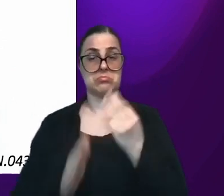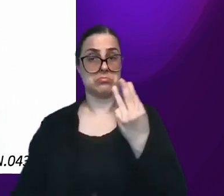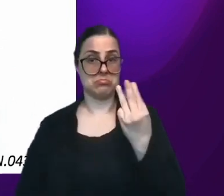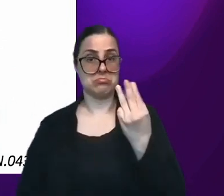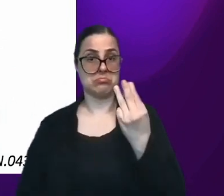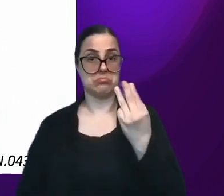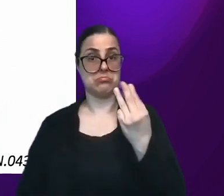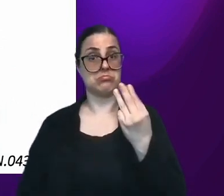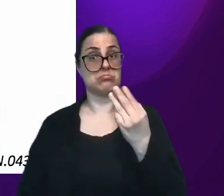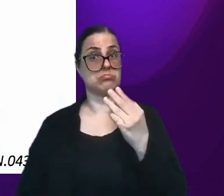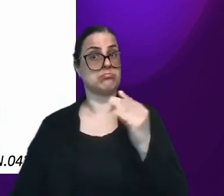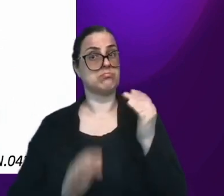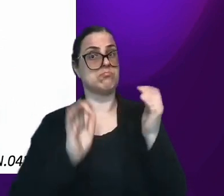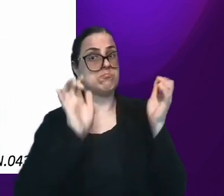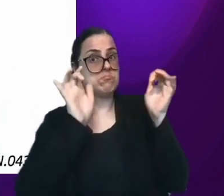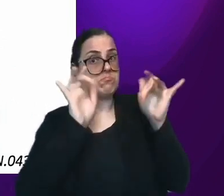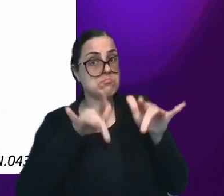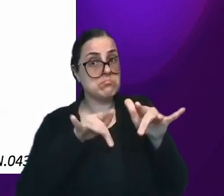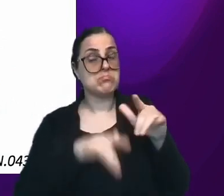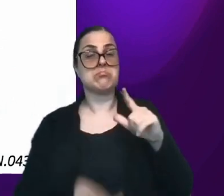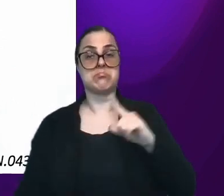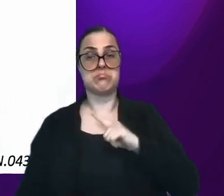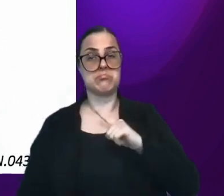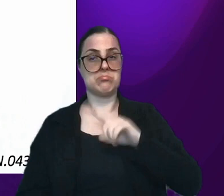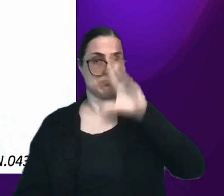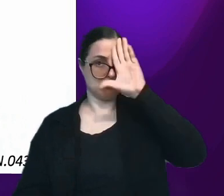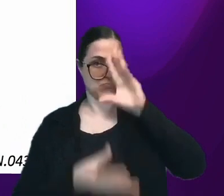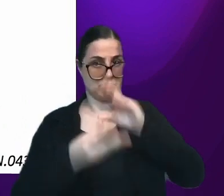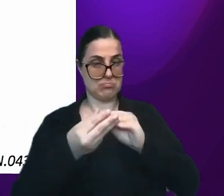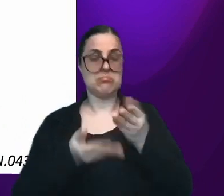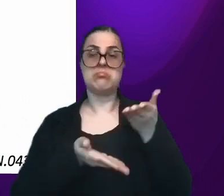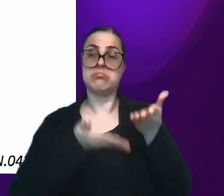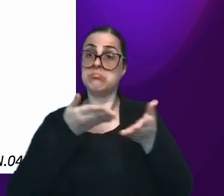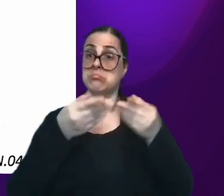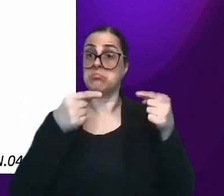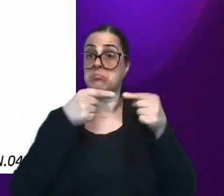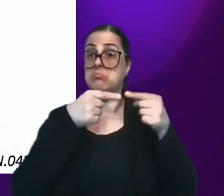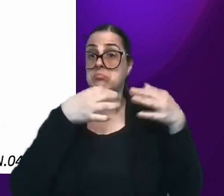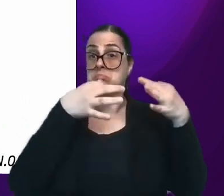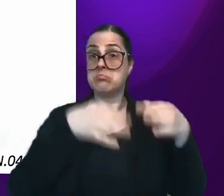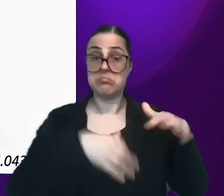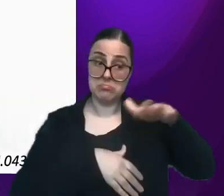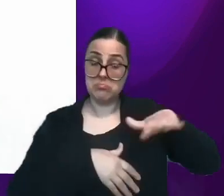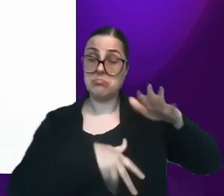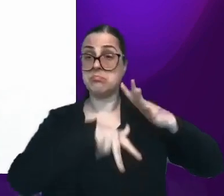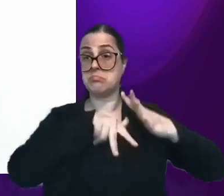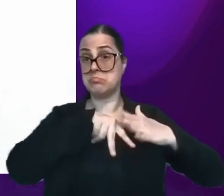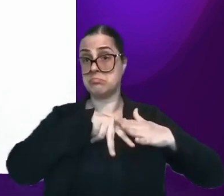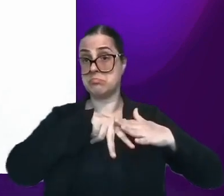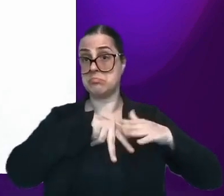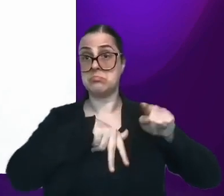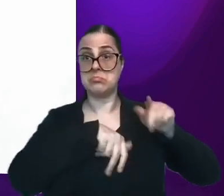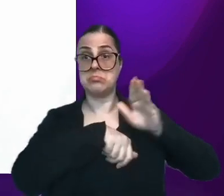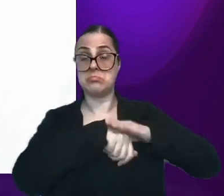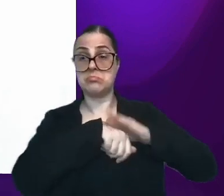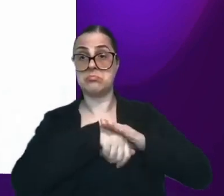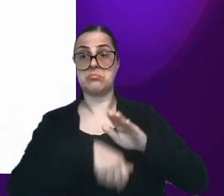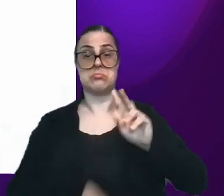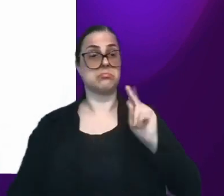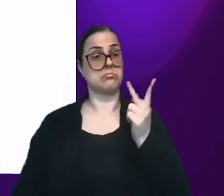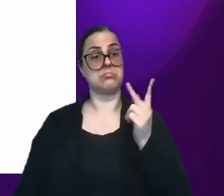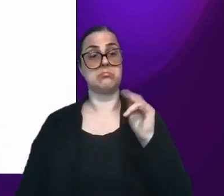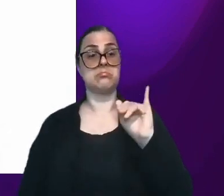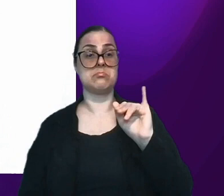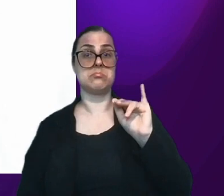que talvez essa terapia seja adequada para aqueles pacientes que vão fazer hipercatabolismo. Quando a